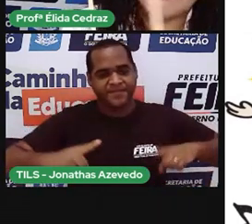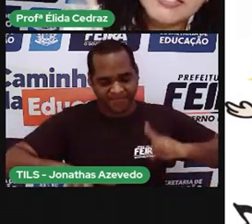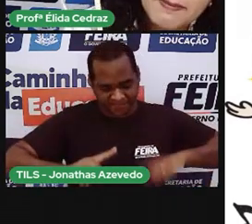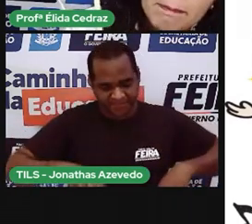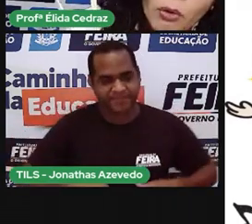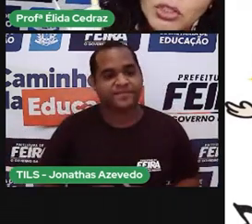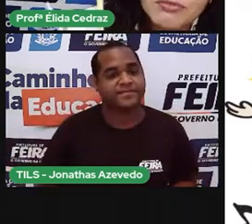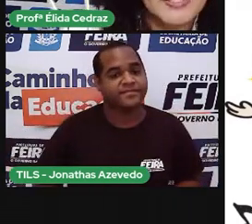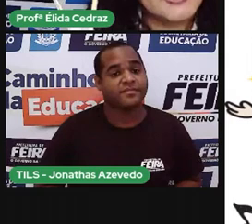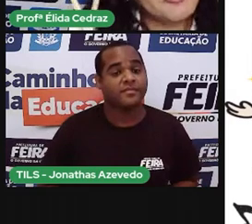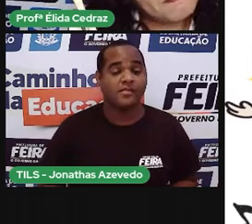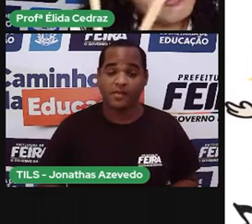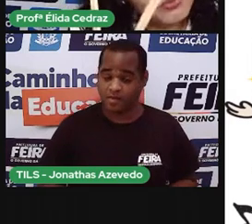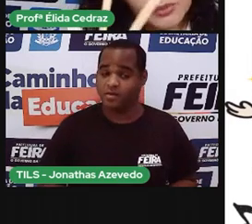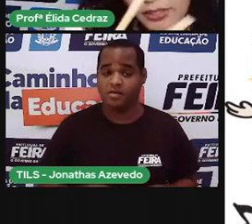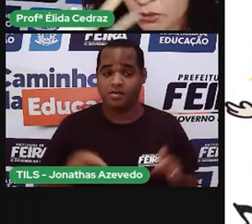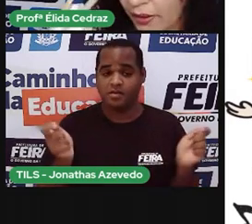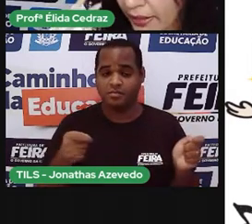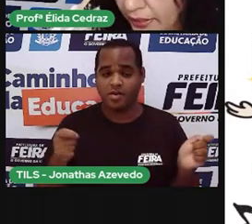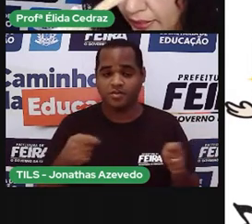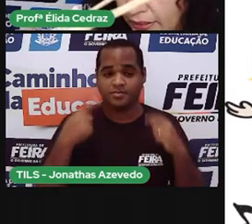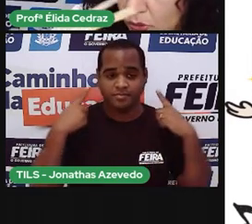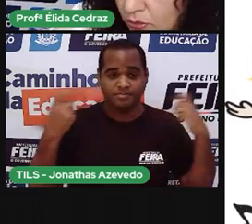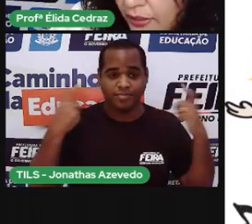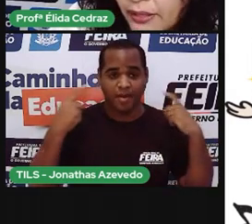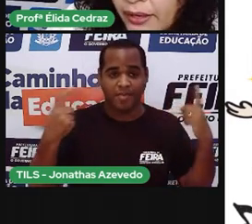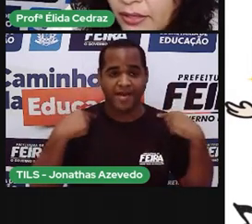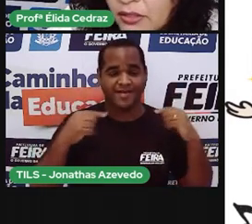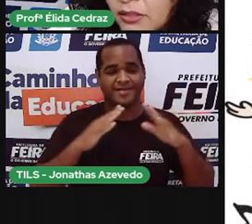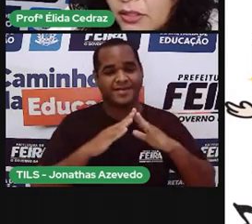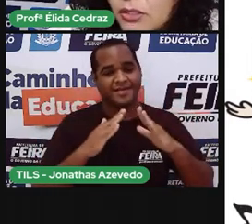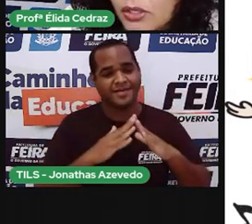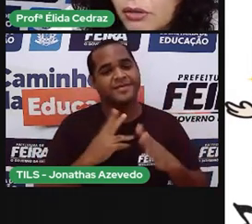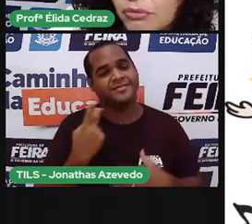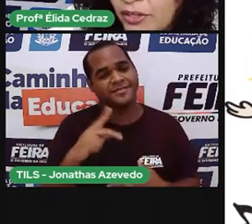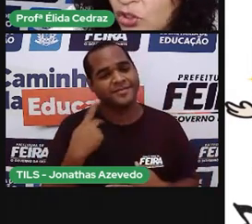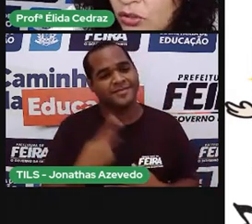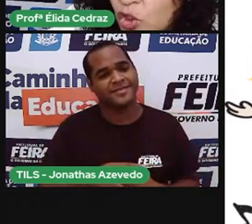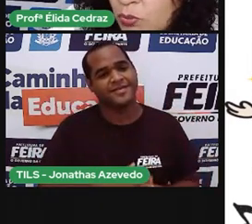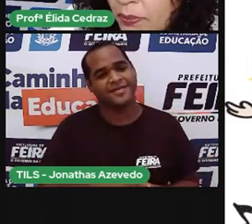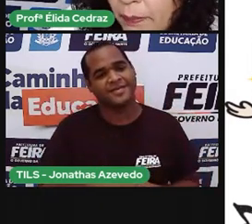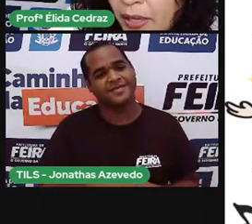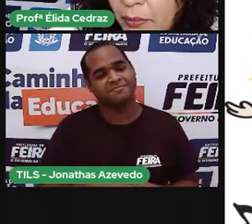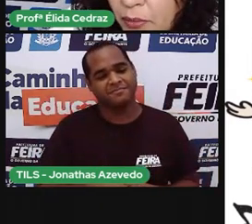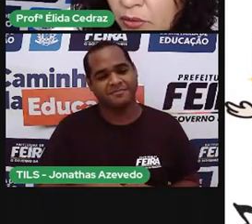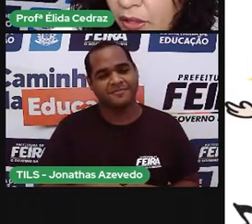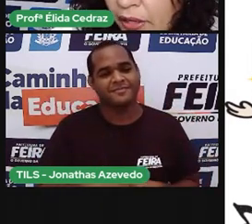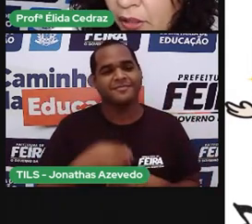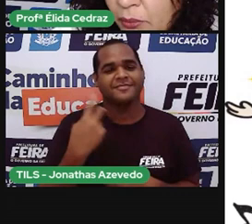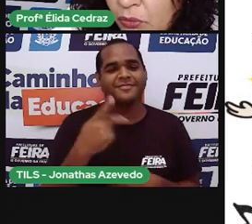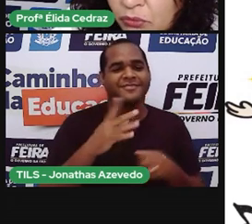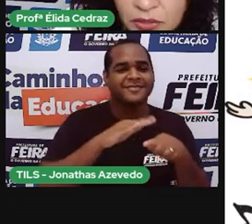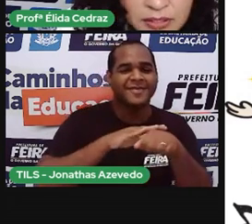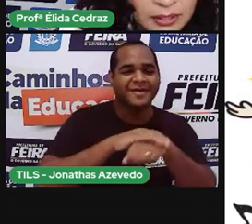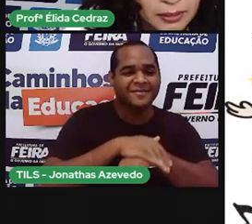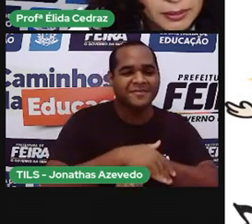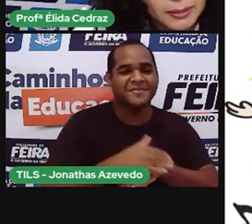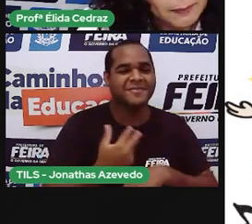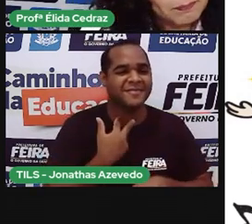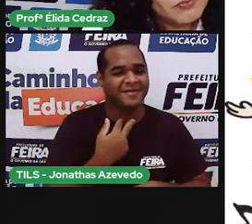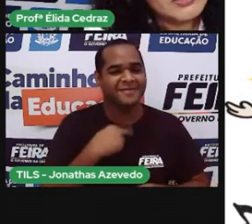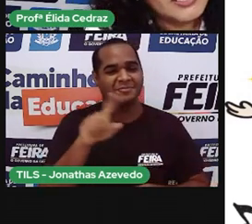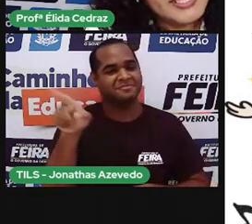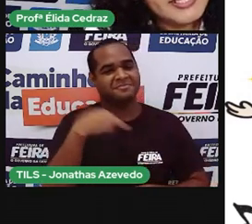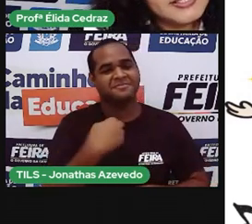e você pode fazer muita zoada aí na sua casa só não faz de noite para o papai mandou ele tava tomando com